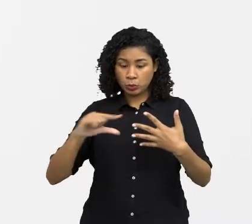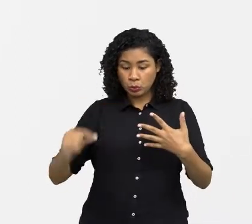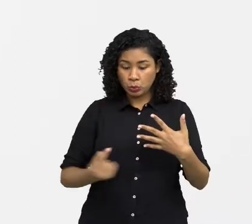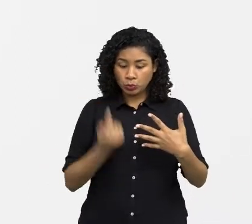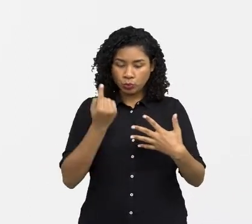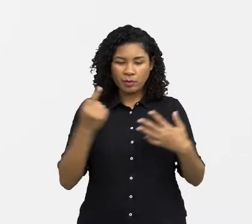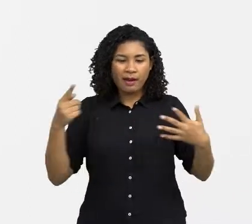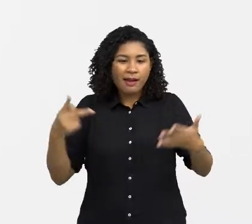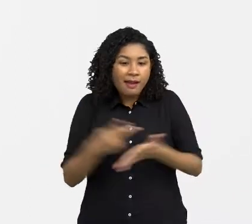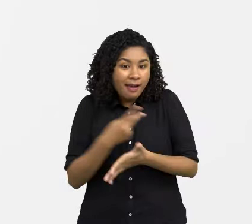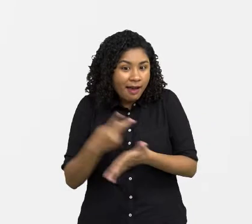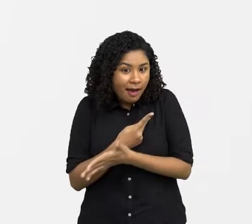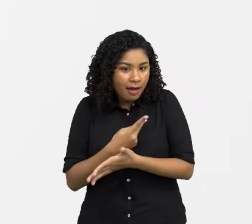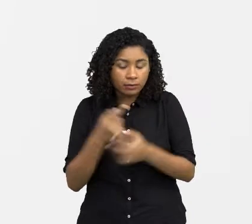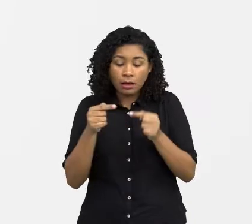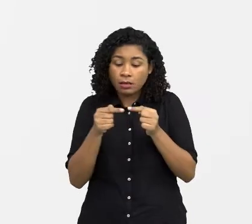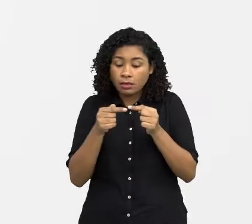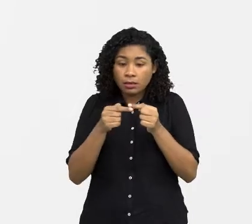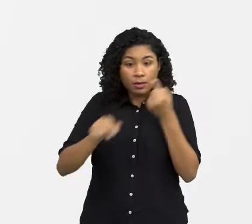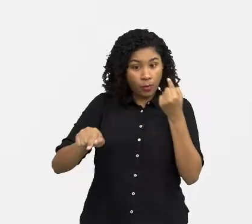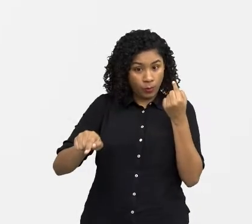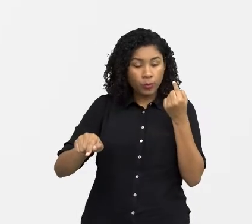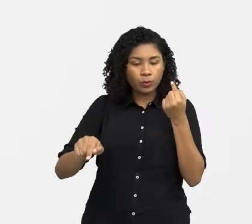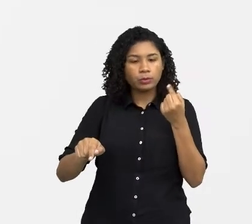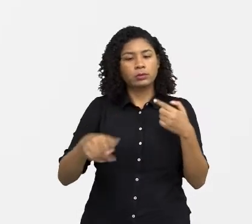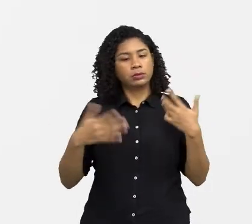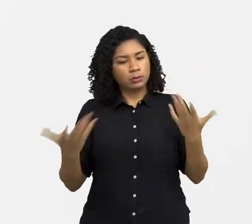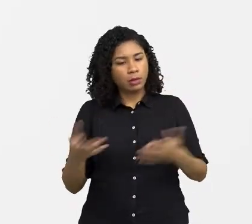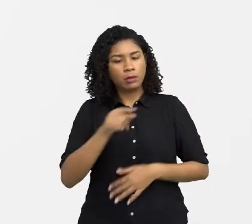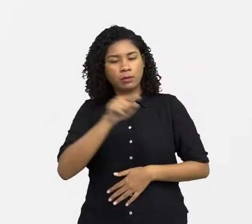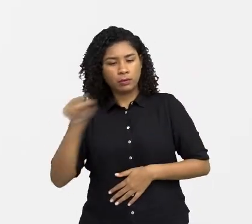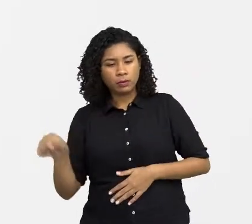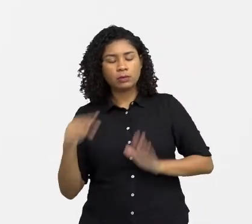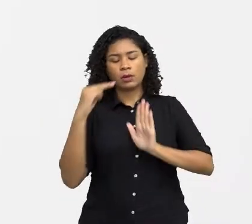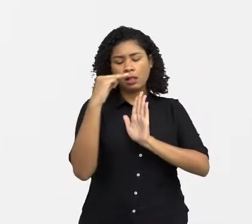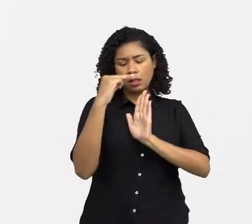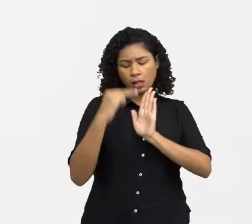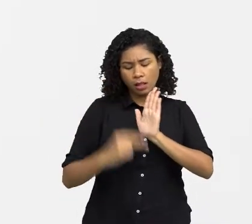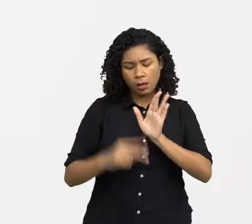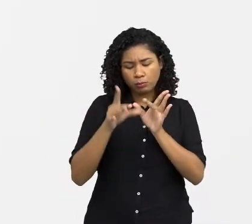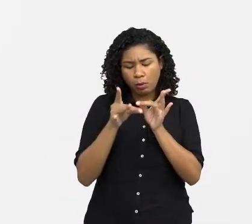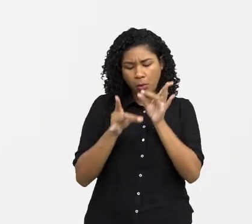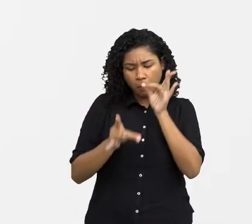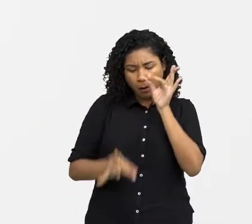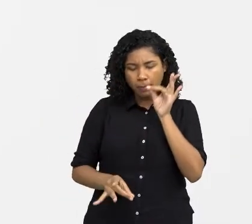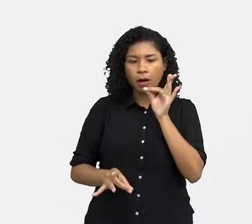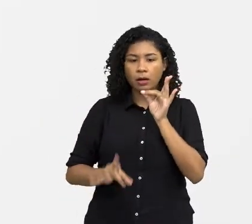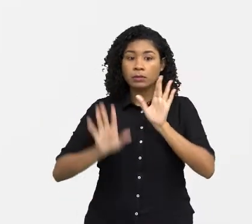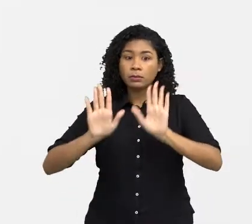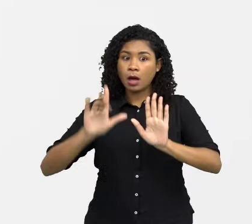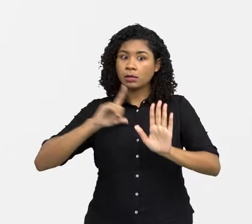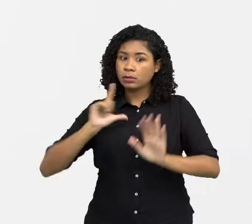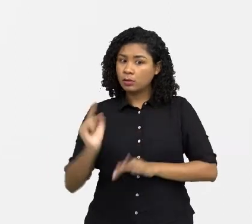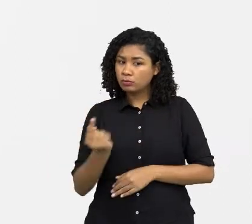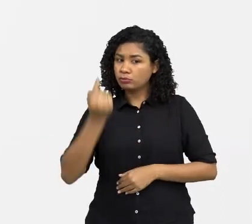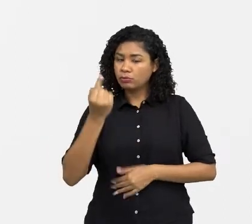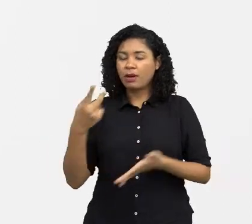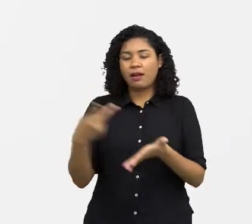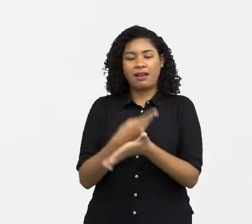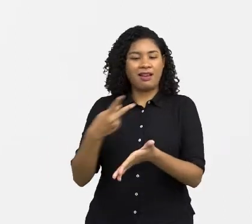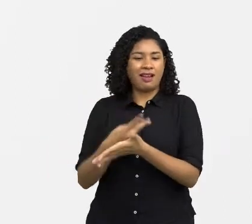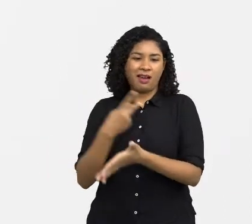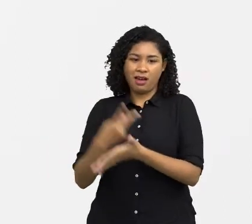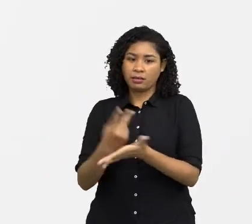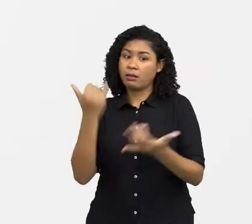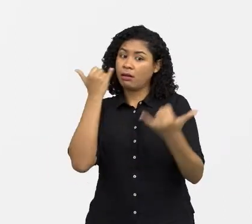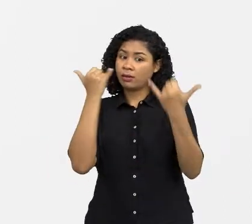que. Você vai analisar cada uma das cinco frases que estão aparecendo aí, certo? Uma delas está incorreta, está falando